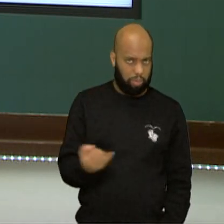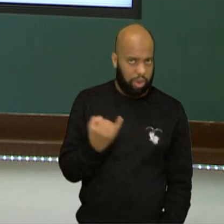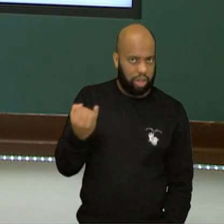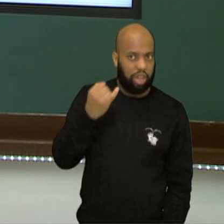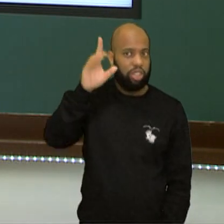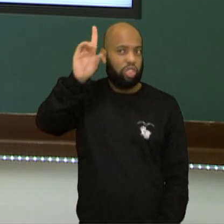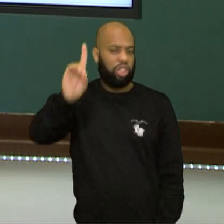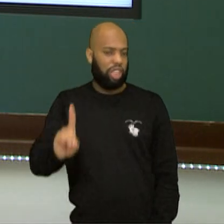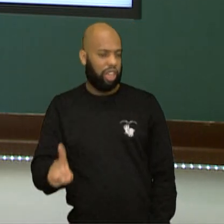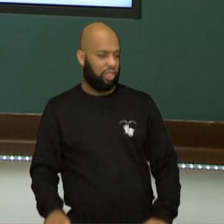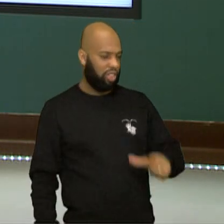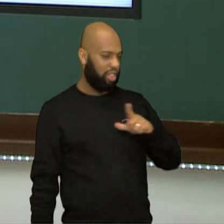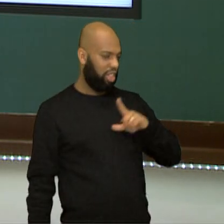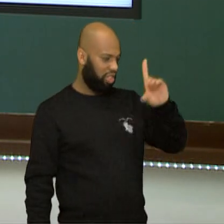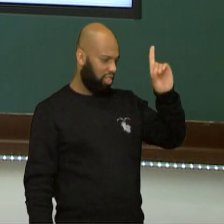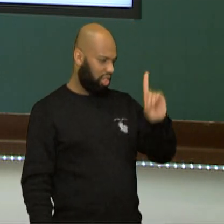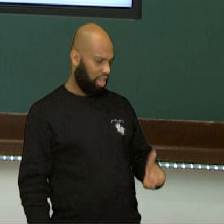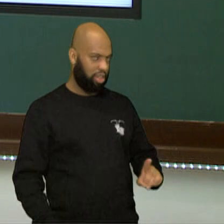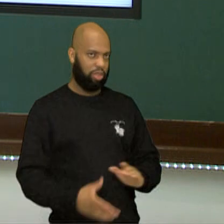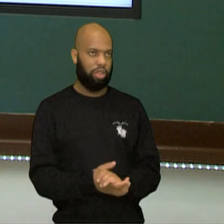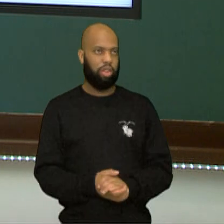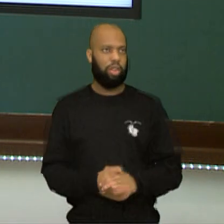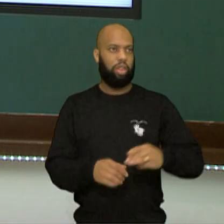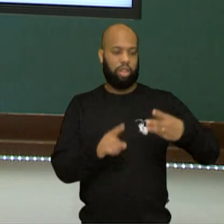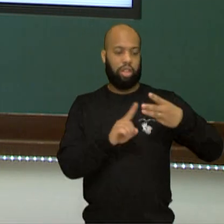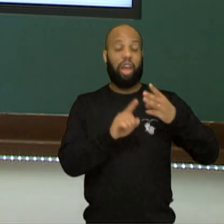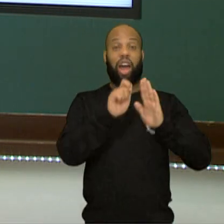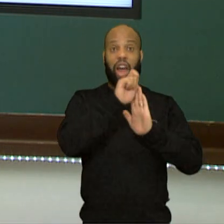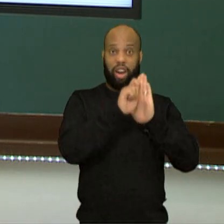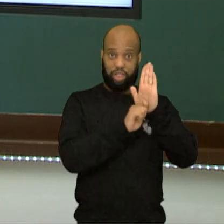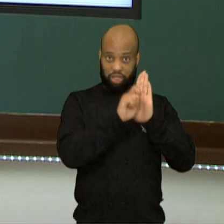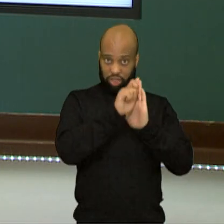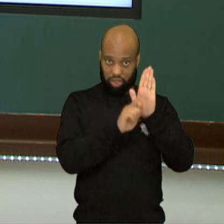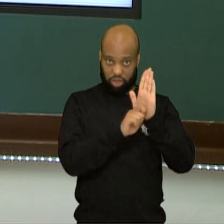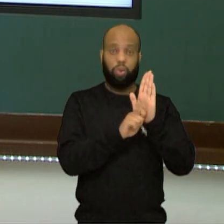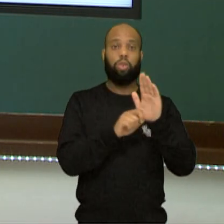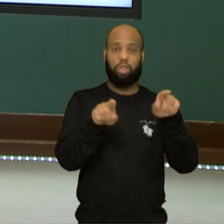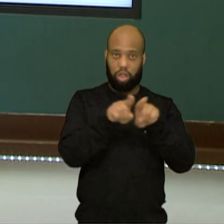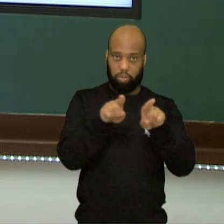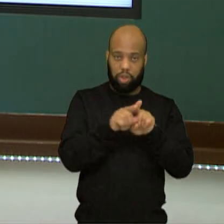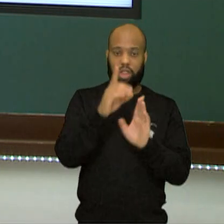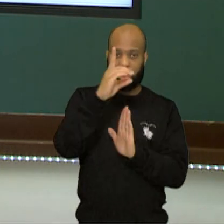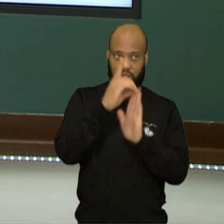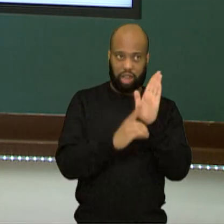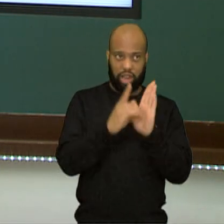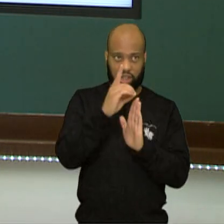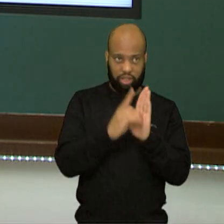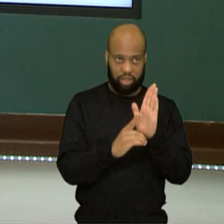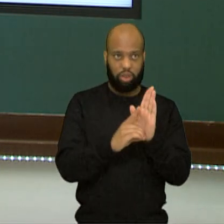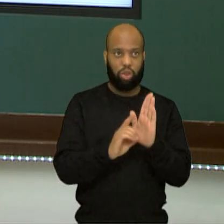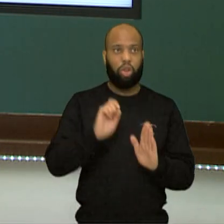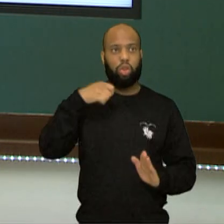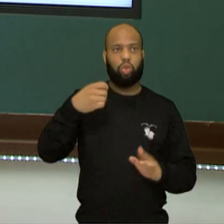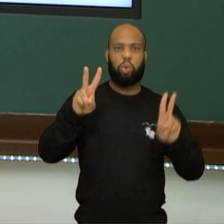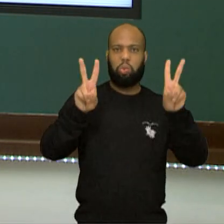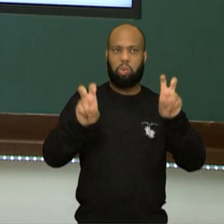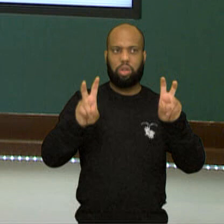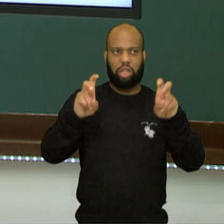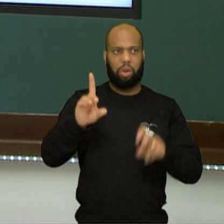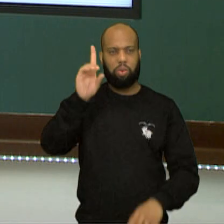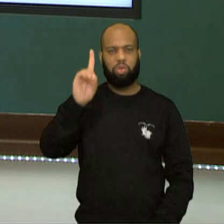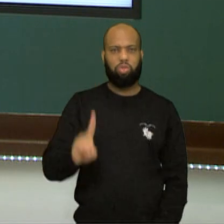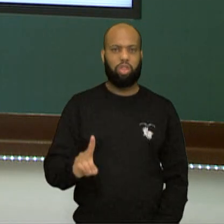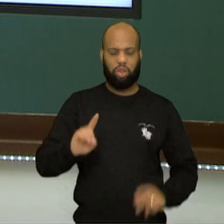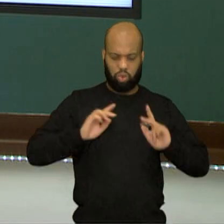ter direitos? Os artigos da Declaração Universal de Direitos Humanos e o significado do termo direitos humanos. Quantos artigos